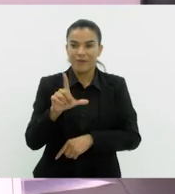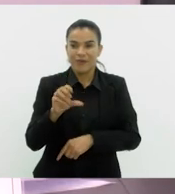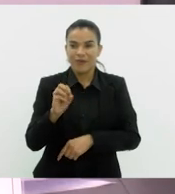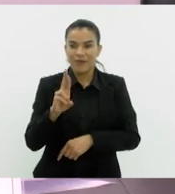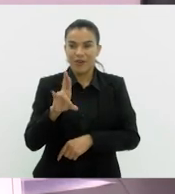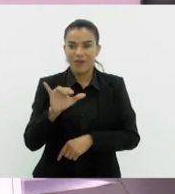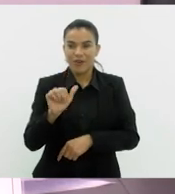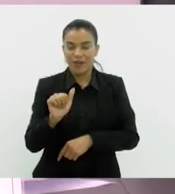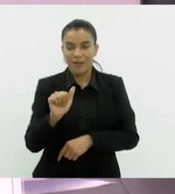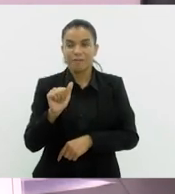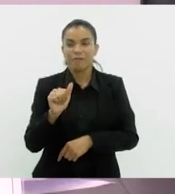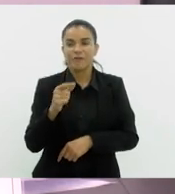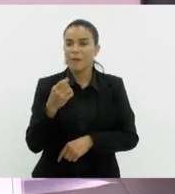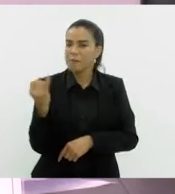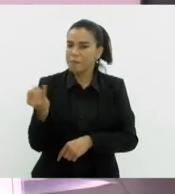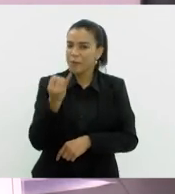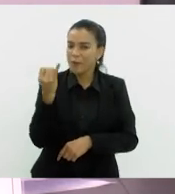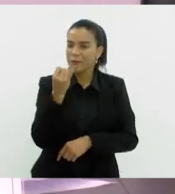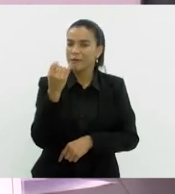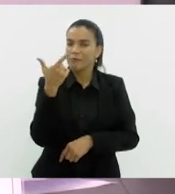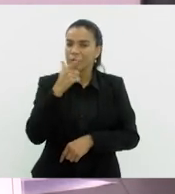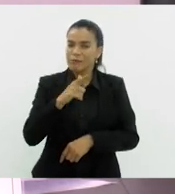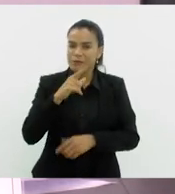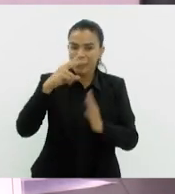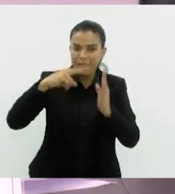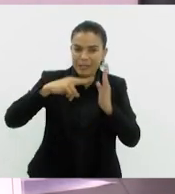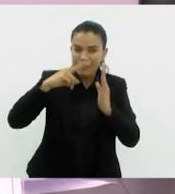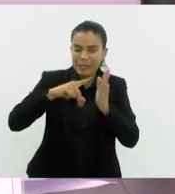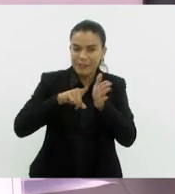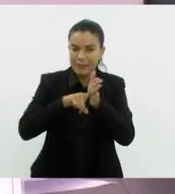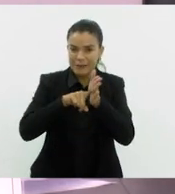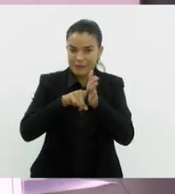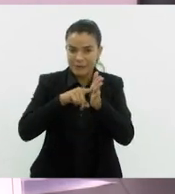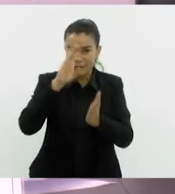gente acessar a sua pesquisa. Acho que a gente tem aqui